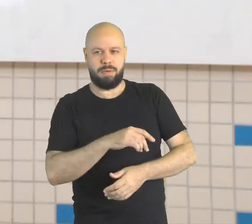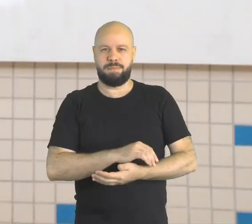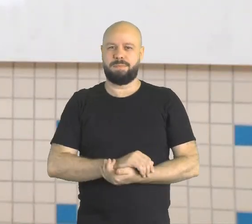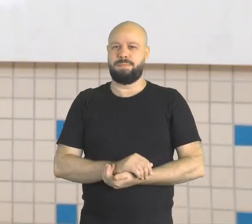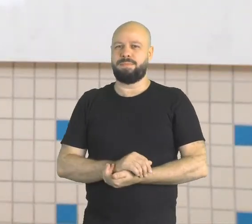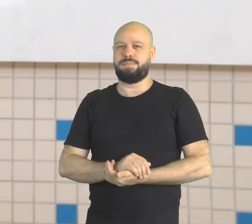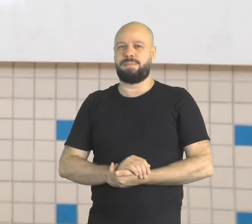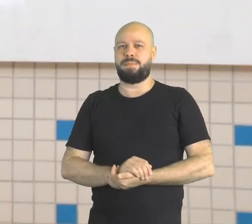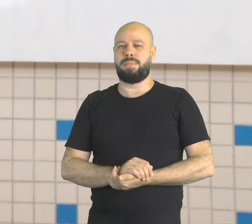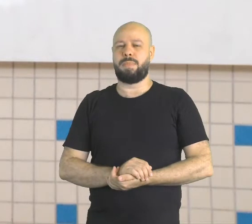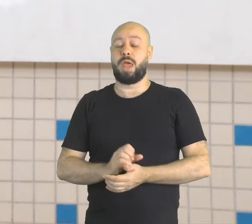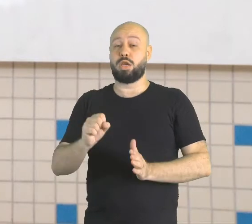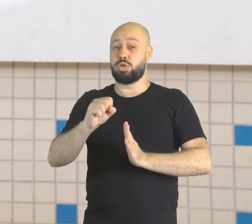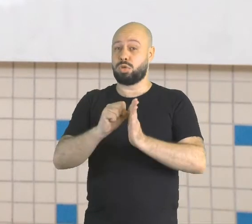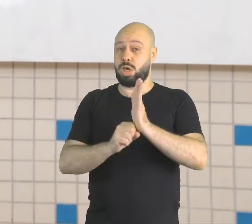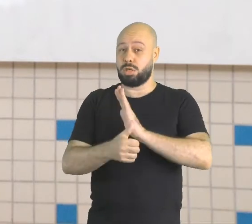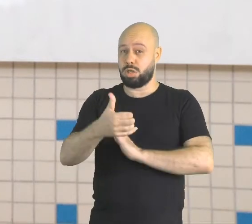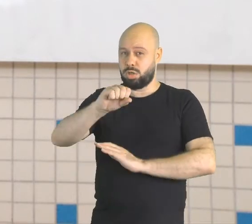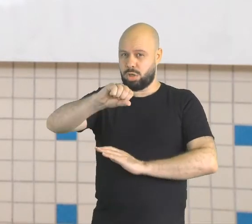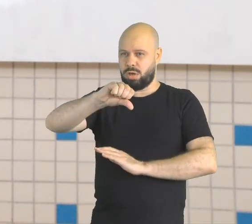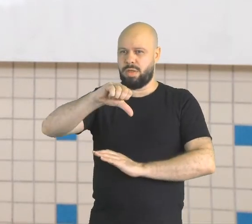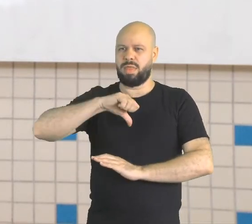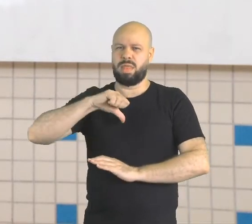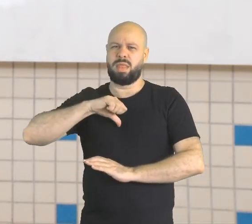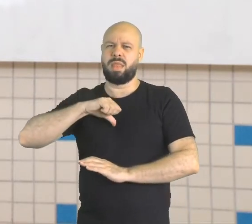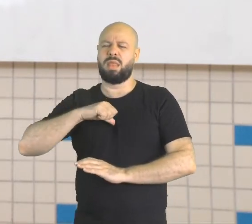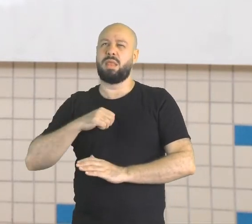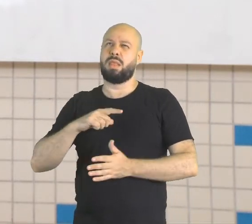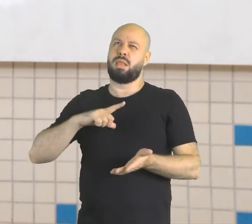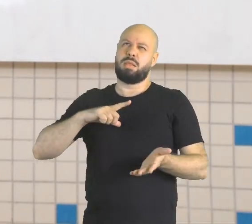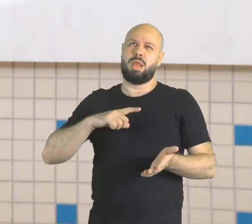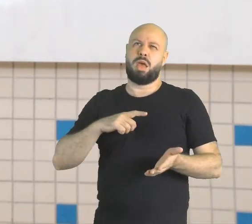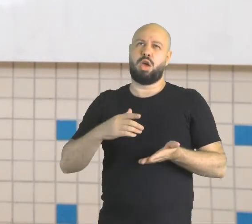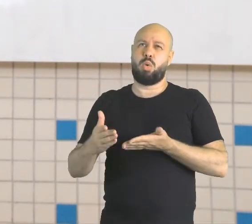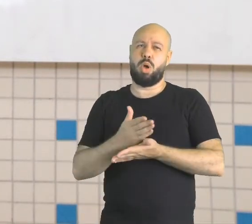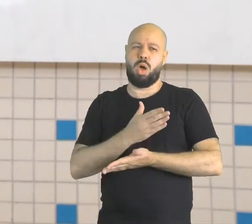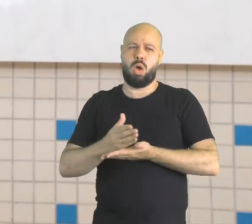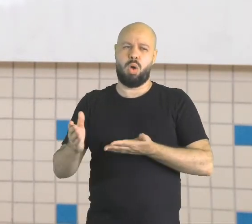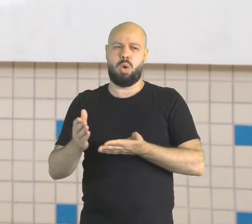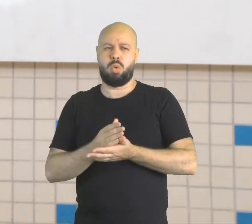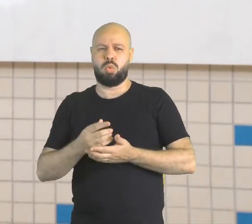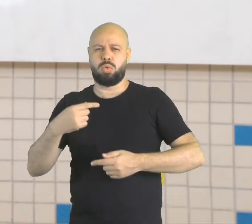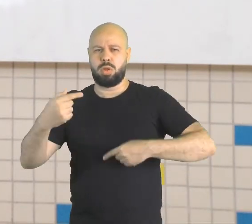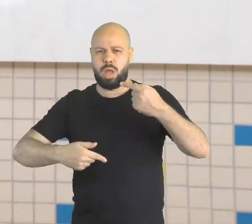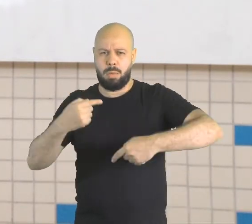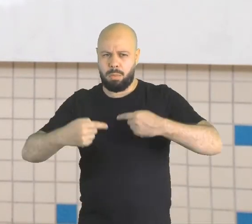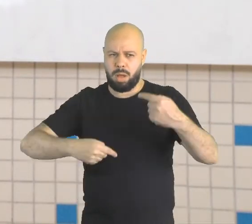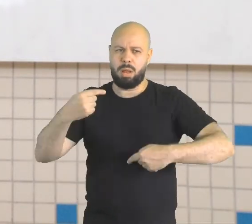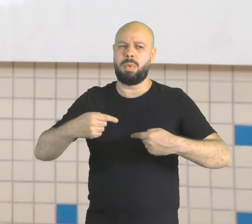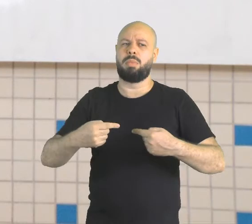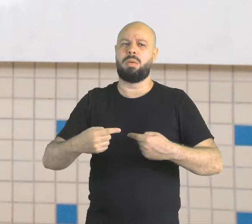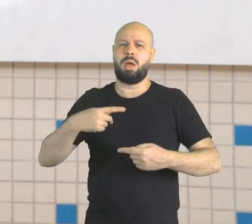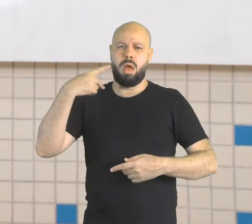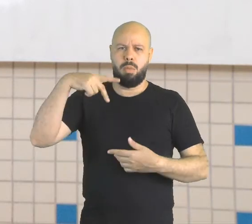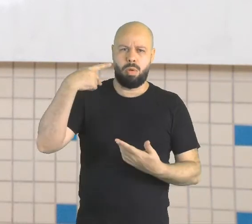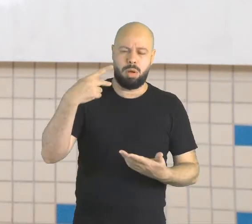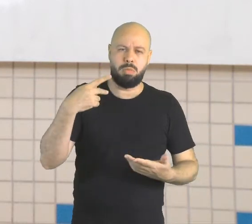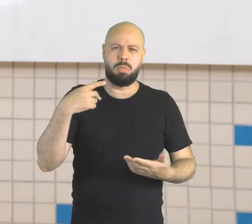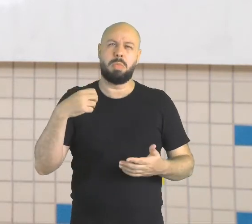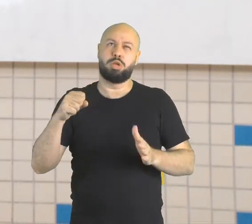XIX, nós temos algumas ações políticas, mas é precisamente no século